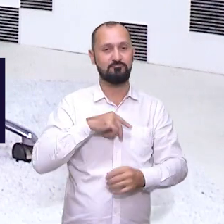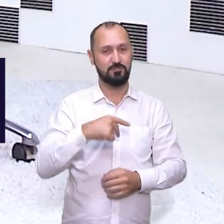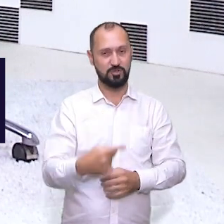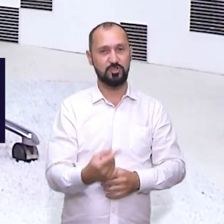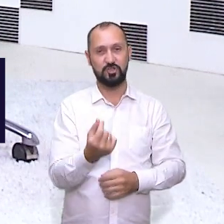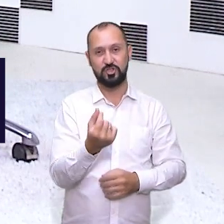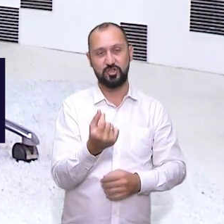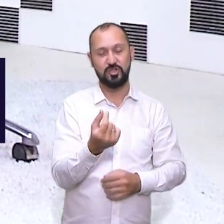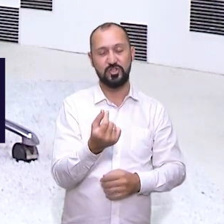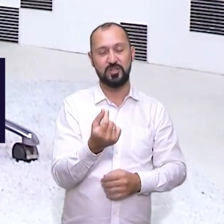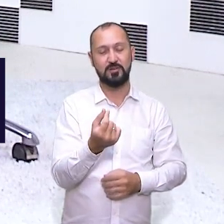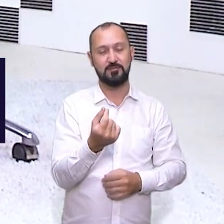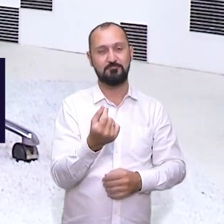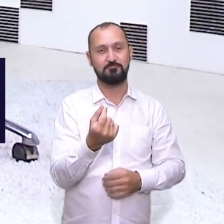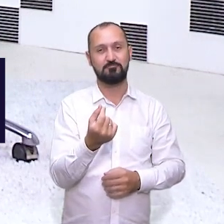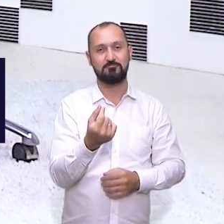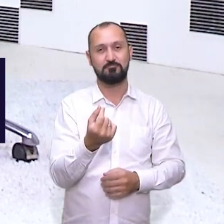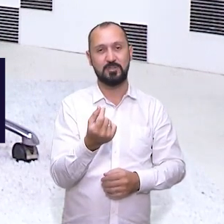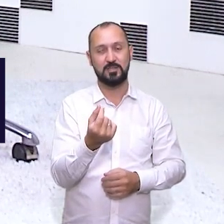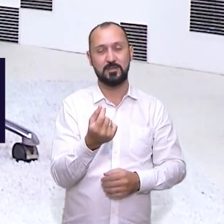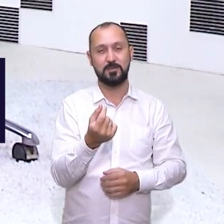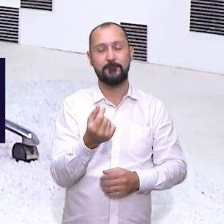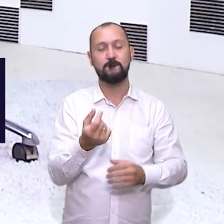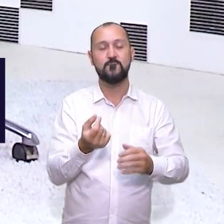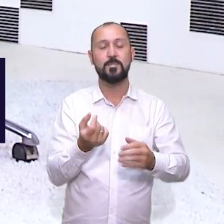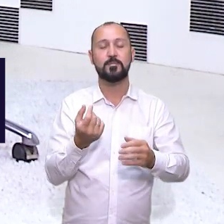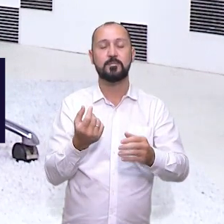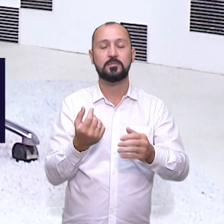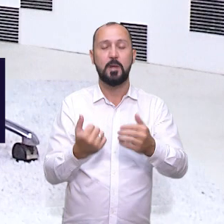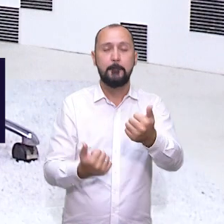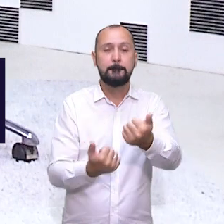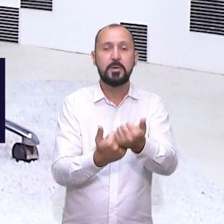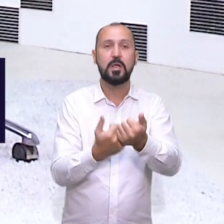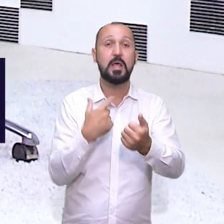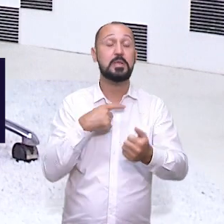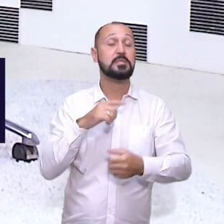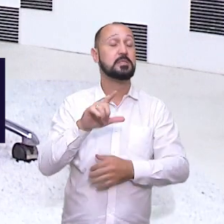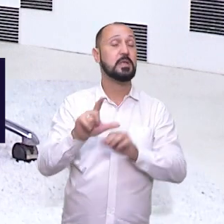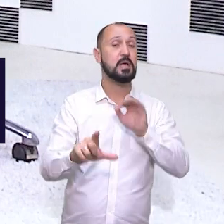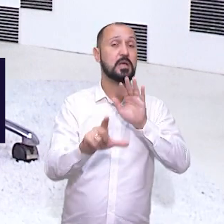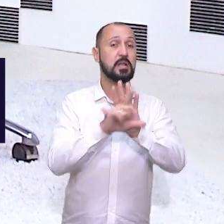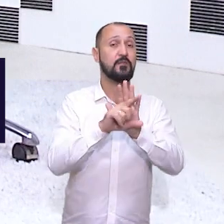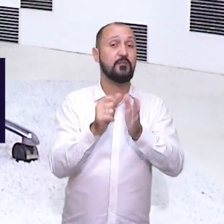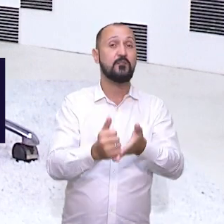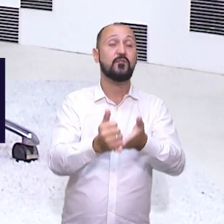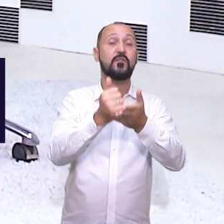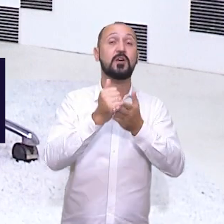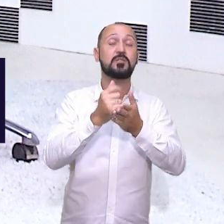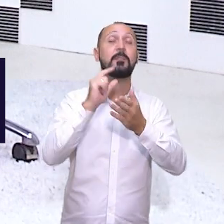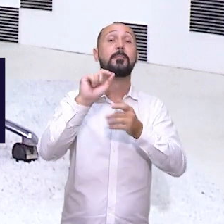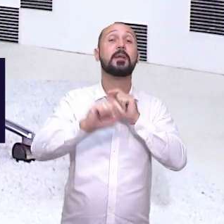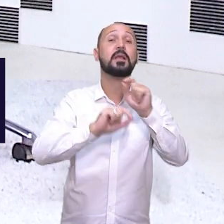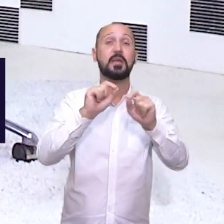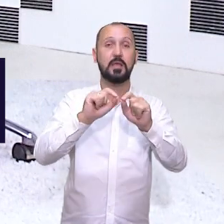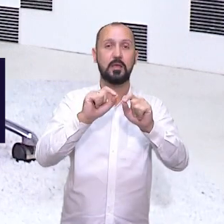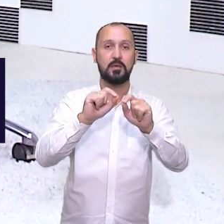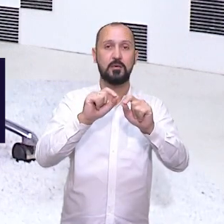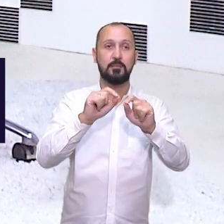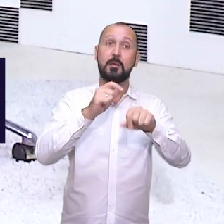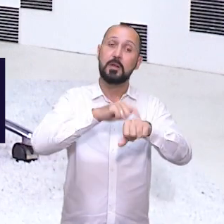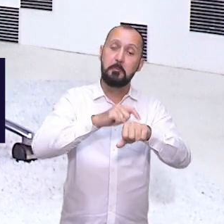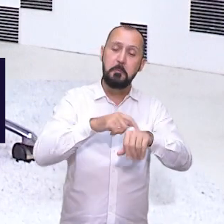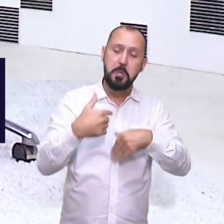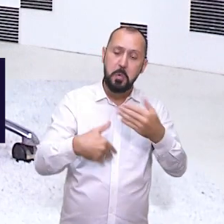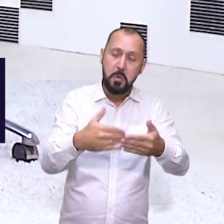sendo investido ali naquela atividade. Então, acredito que a lei ela vem ajudar para que a gente possa